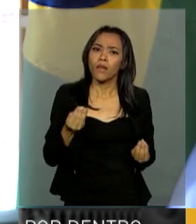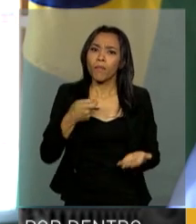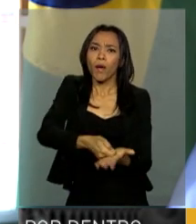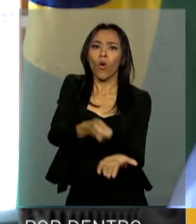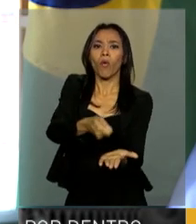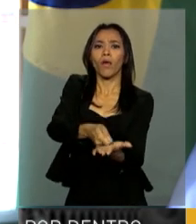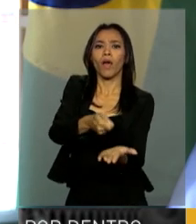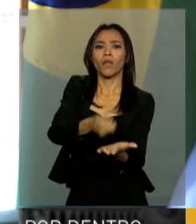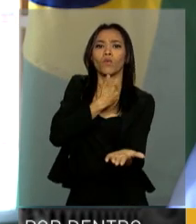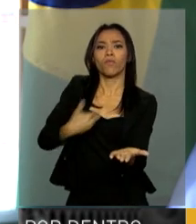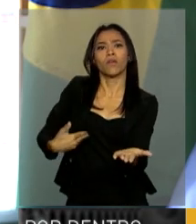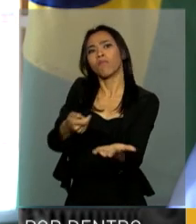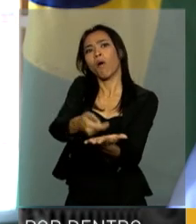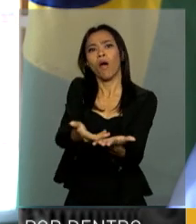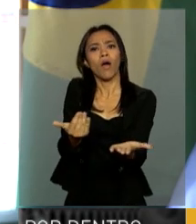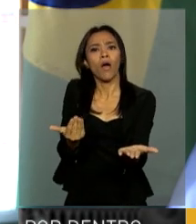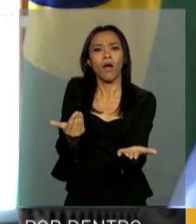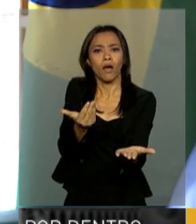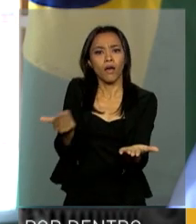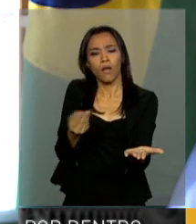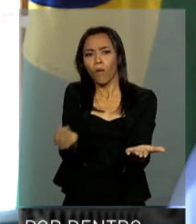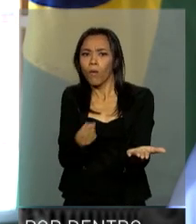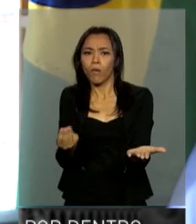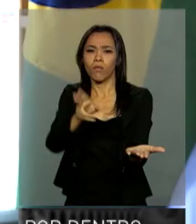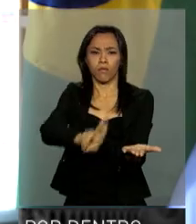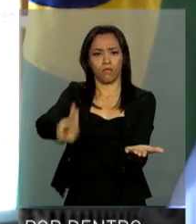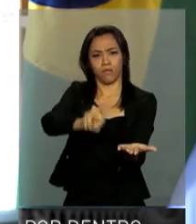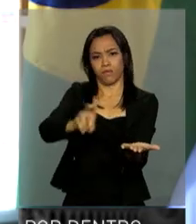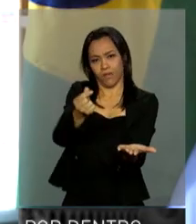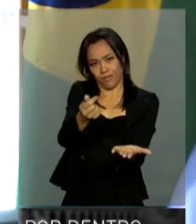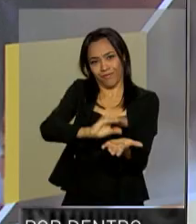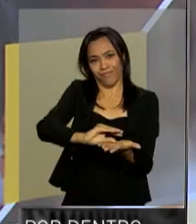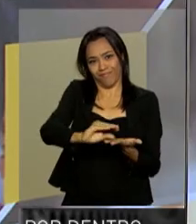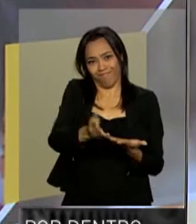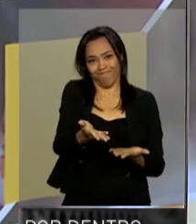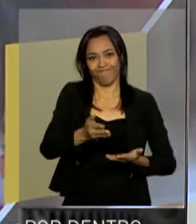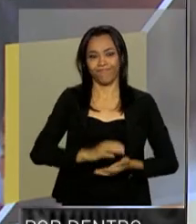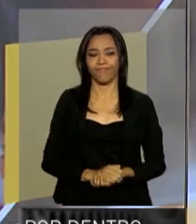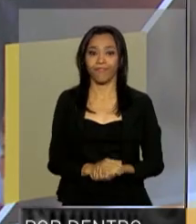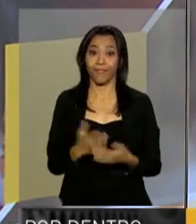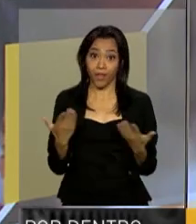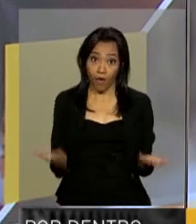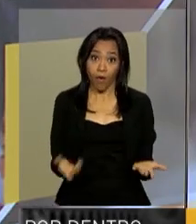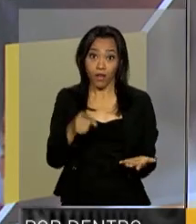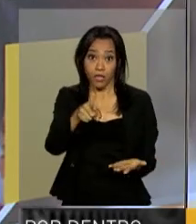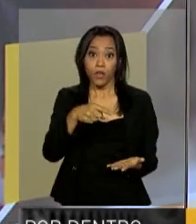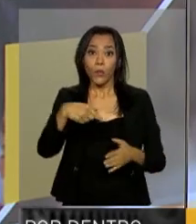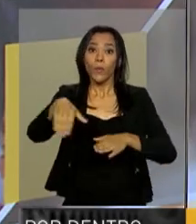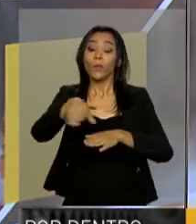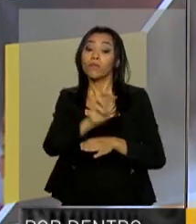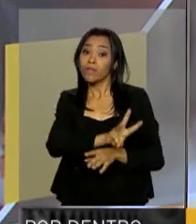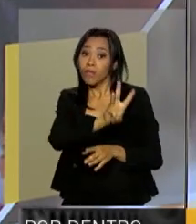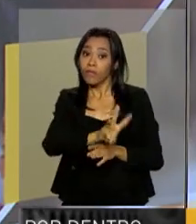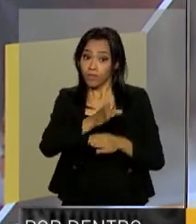cobrança do que deva, de como deva ser gasto esse dinheiro. Olha, o endereço do portal